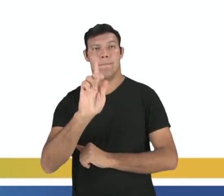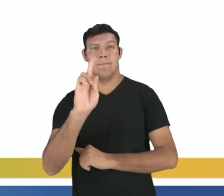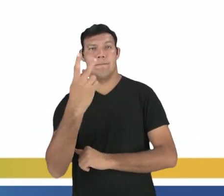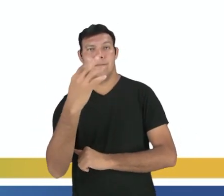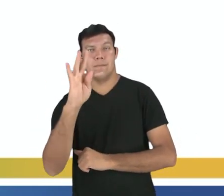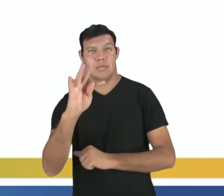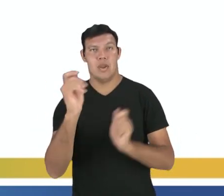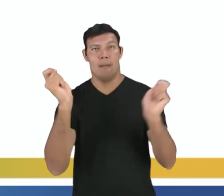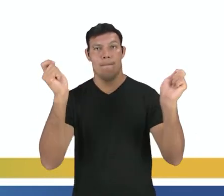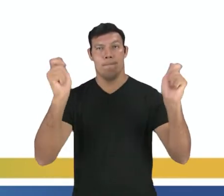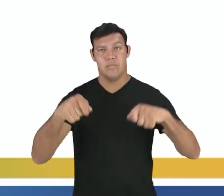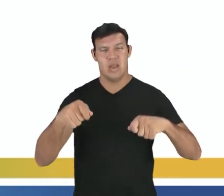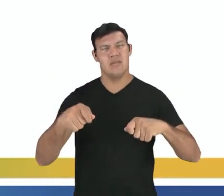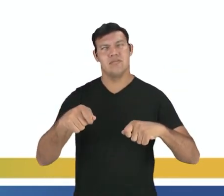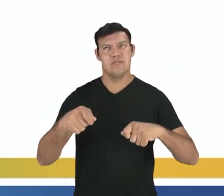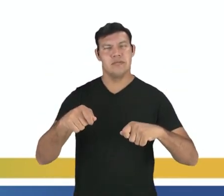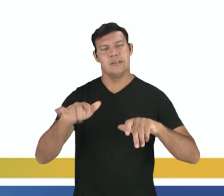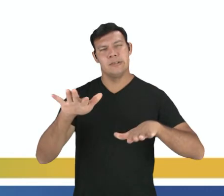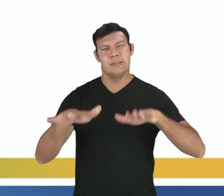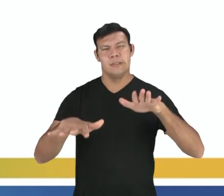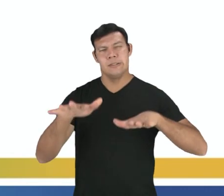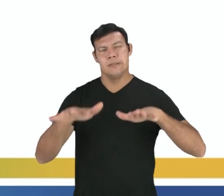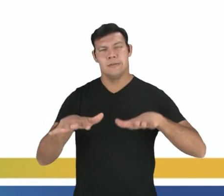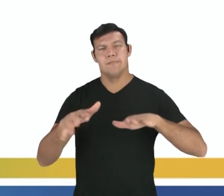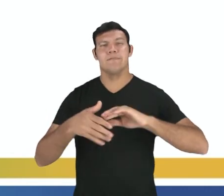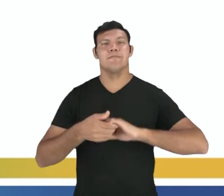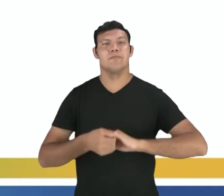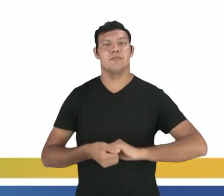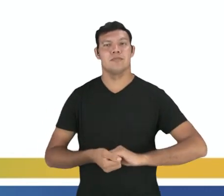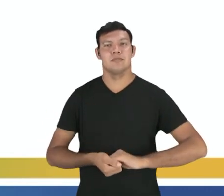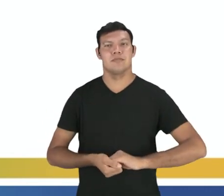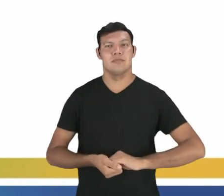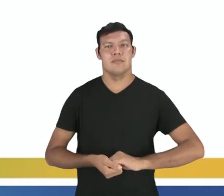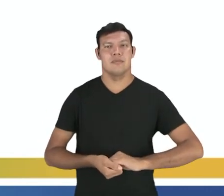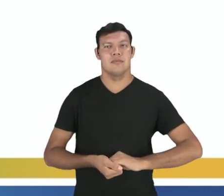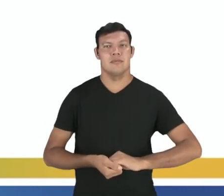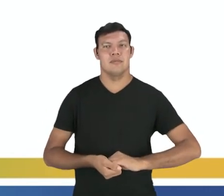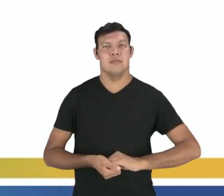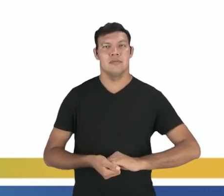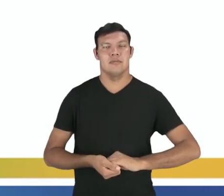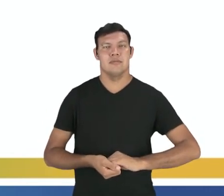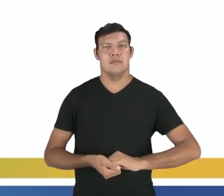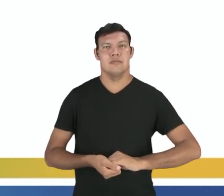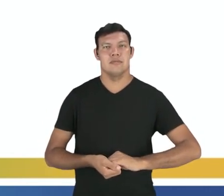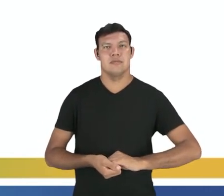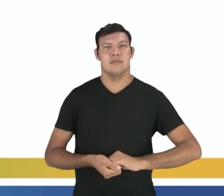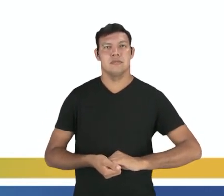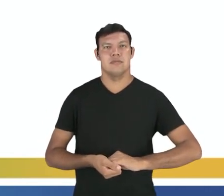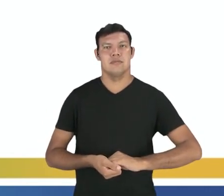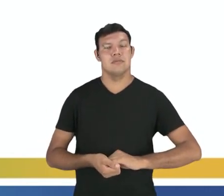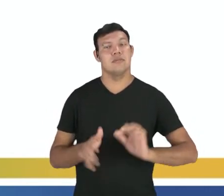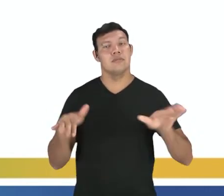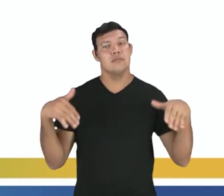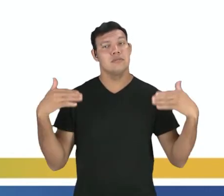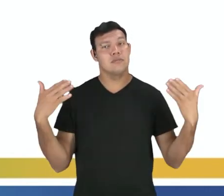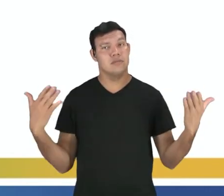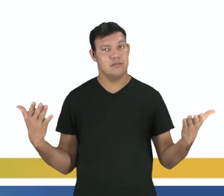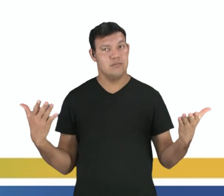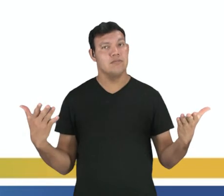possibilidade, só que uma possibilidade um pouco menor de que aconteça. Tá? Então, aí,